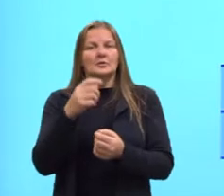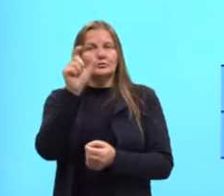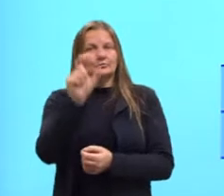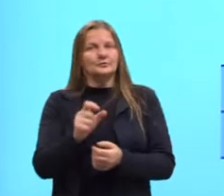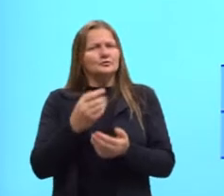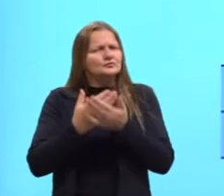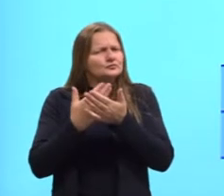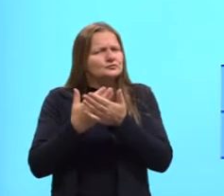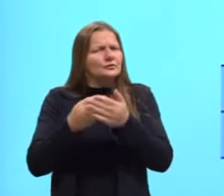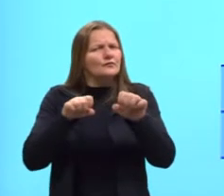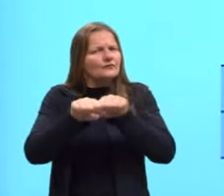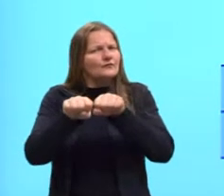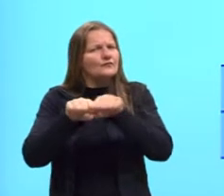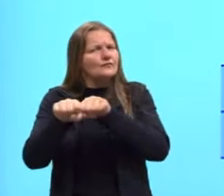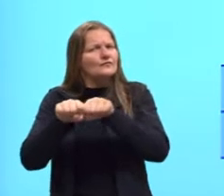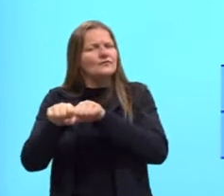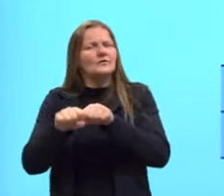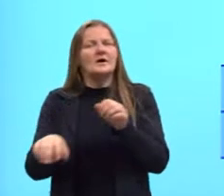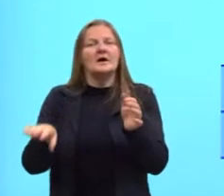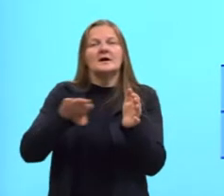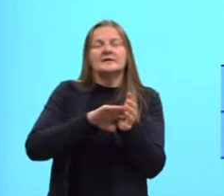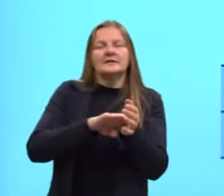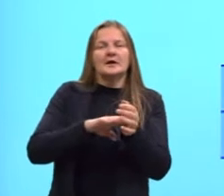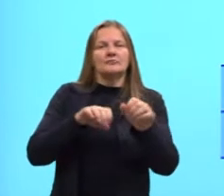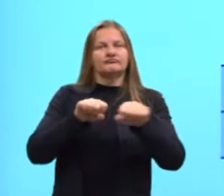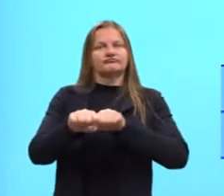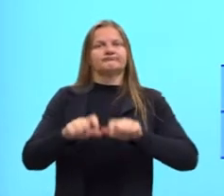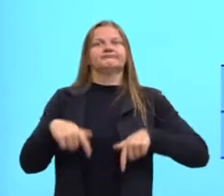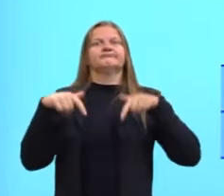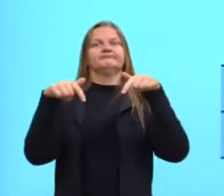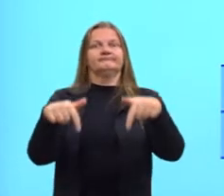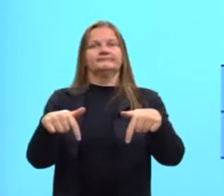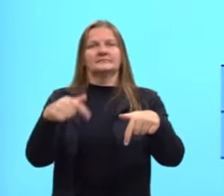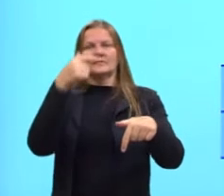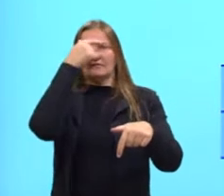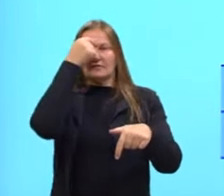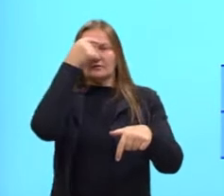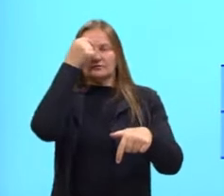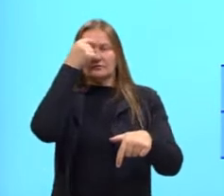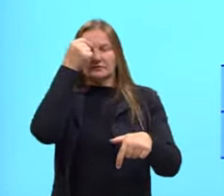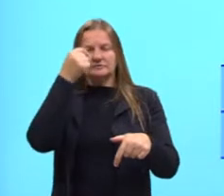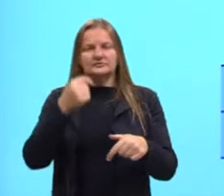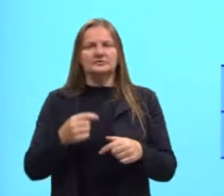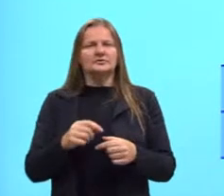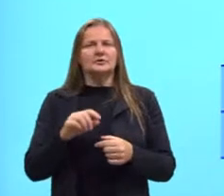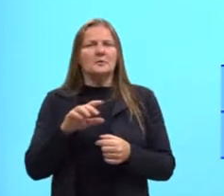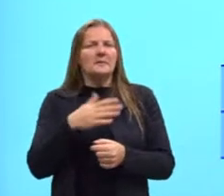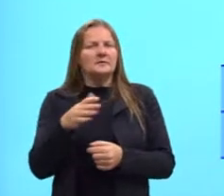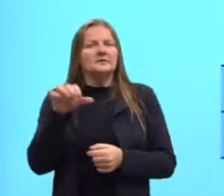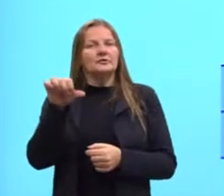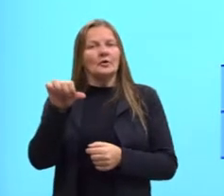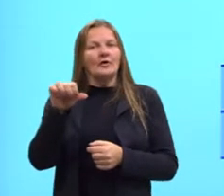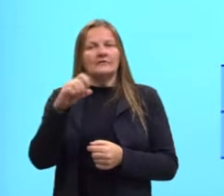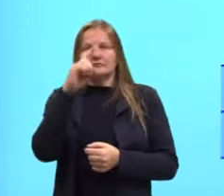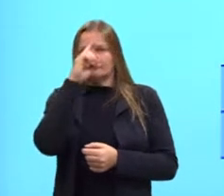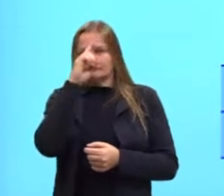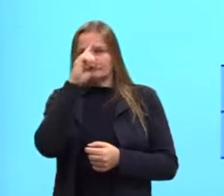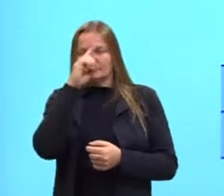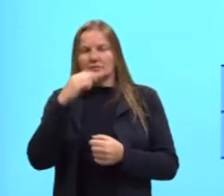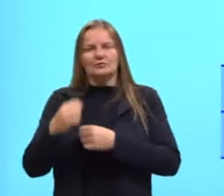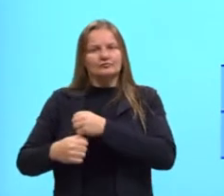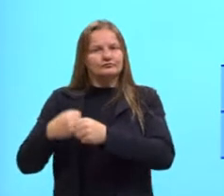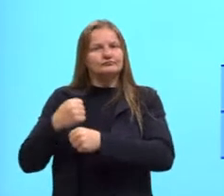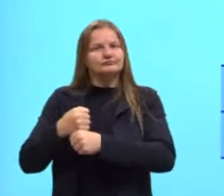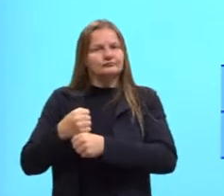Realizar sua formação até a diplomação em um curso superior considerando os nove anos do Ensino Fundamental